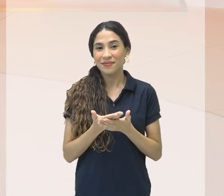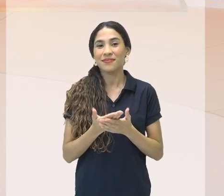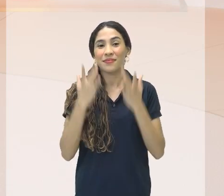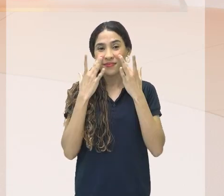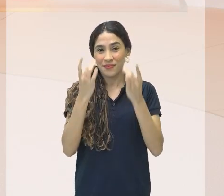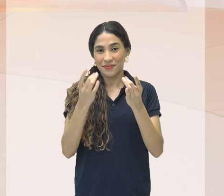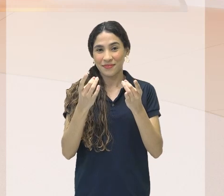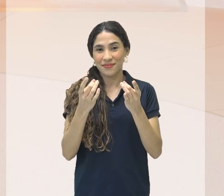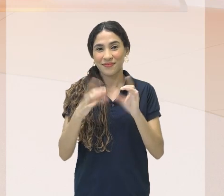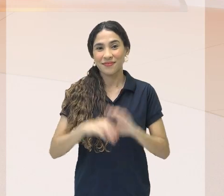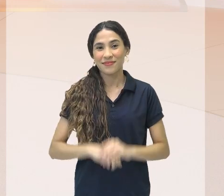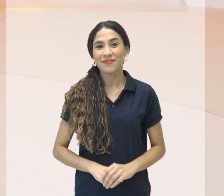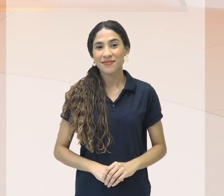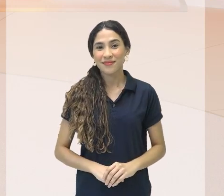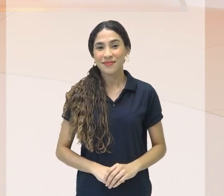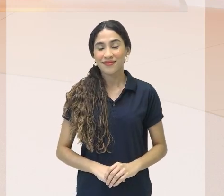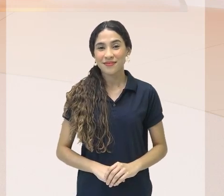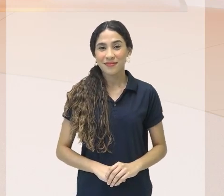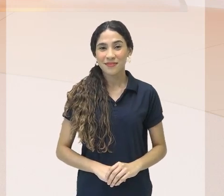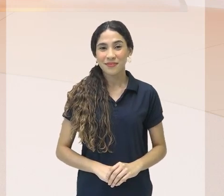bastante atenção. Vamos lá.